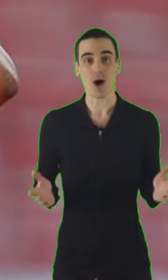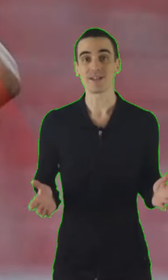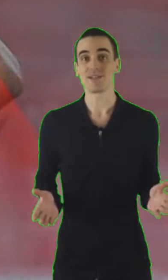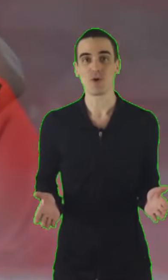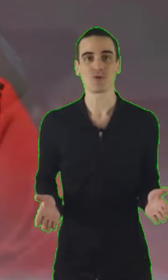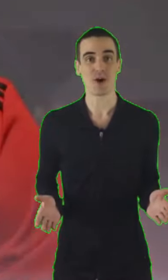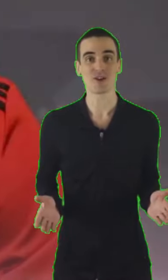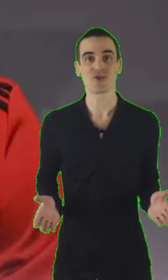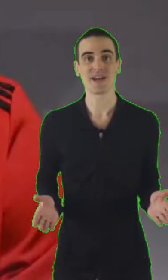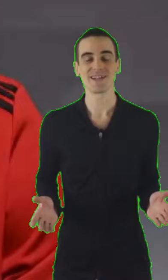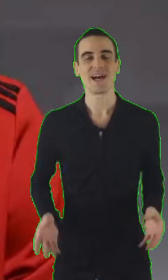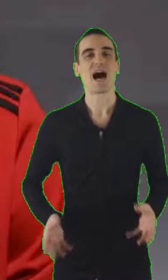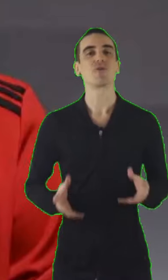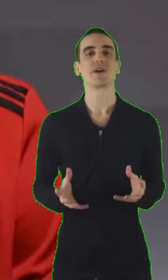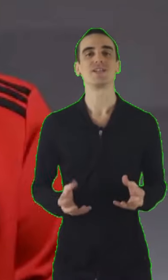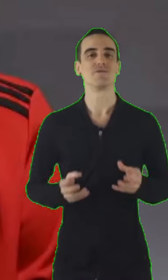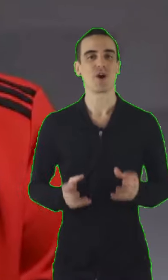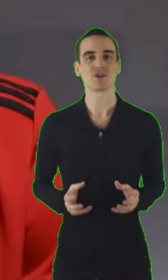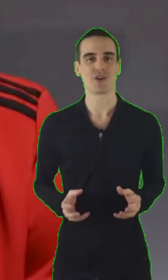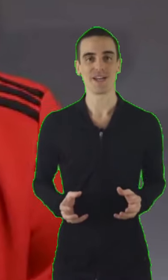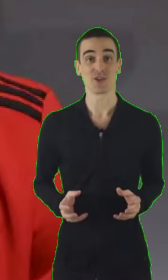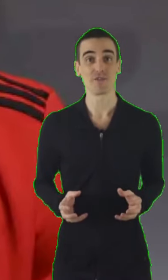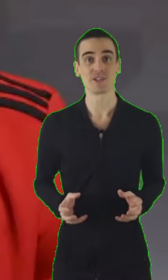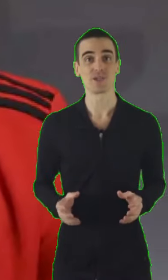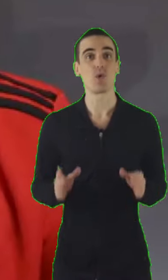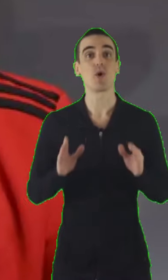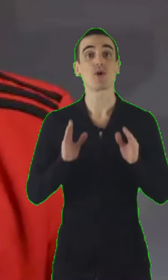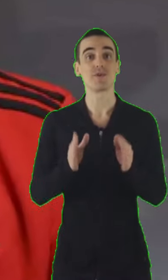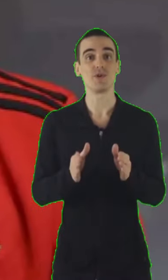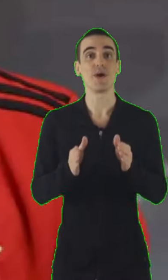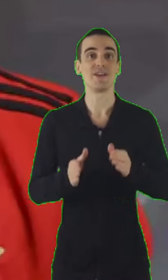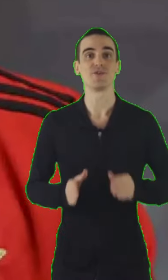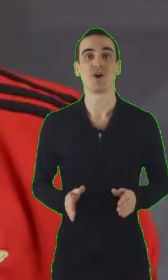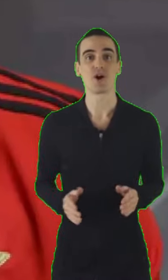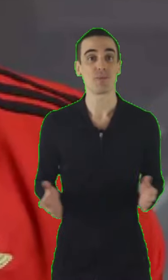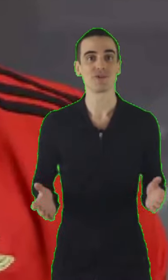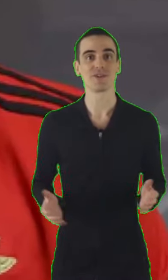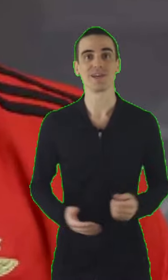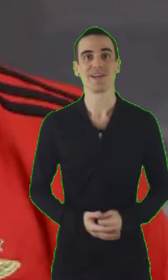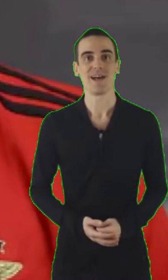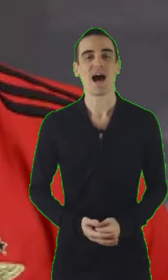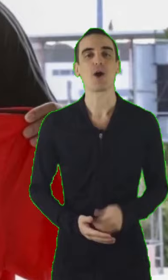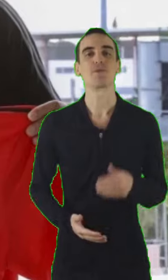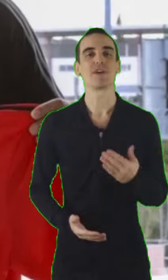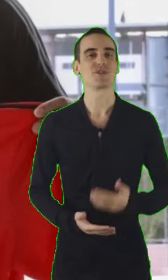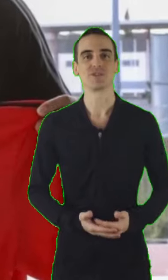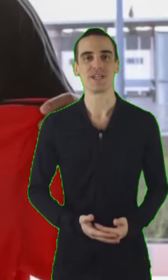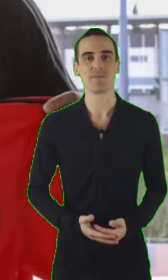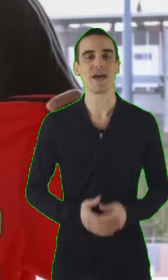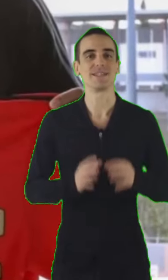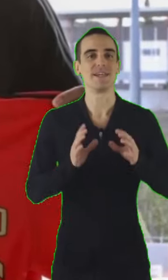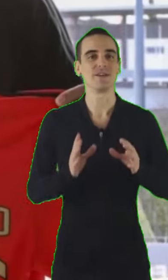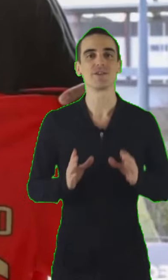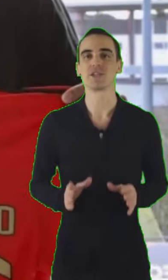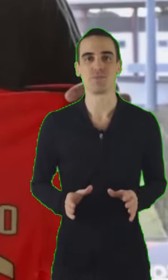um empréstimo até o fim da atual temporada, ou seja, até dezembro de 2023, pagando parte dos vencimentos para que o atleta tenha condições de